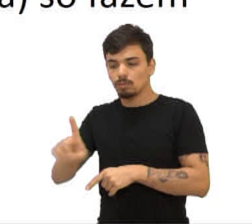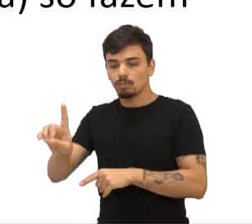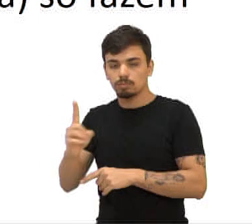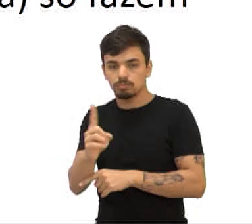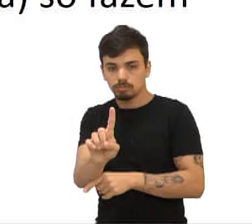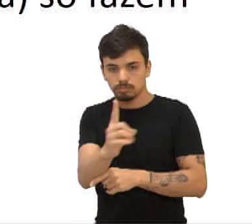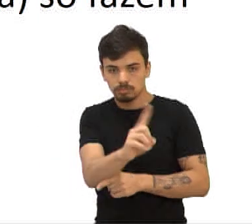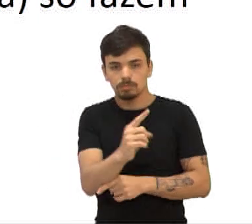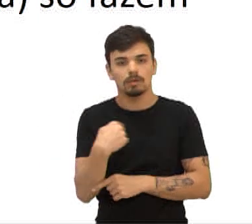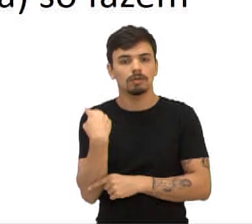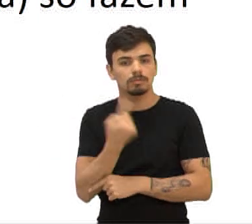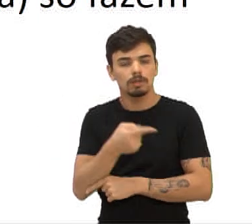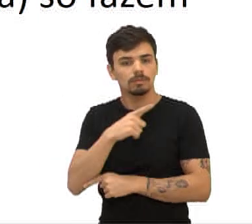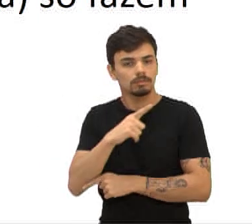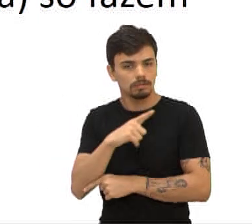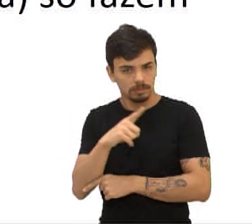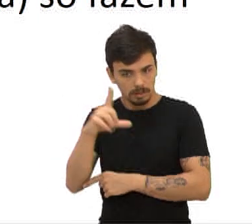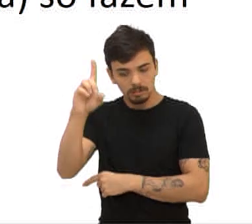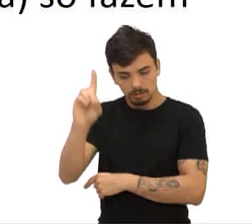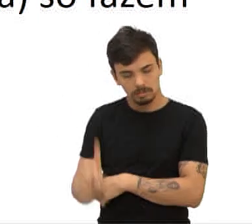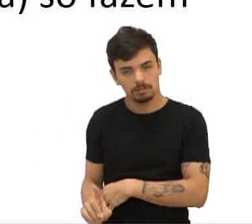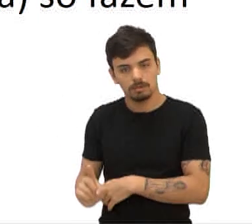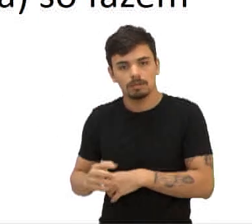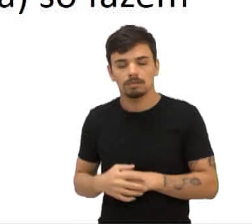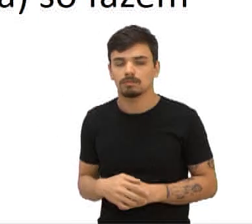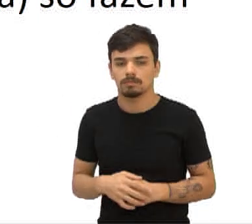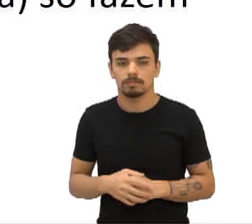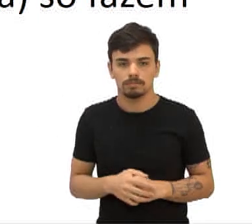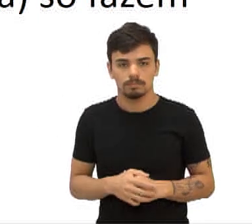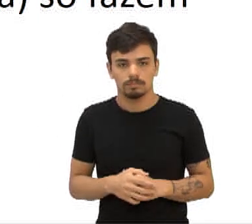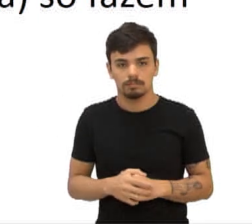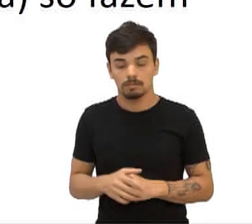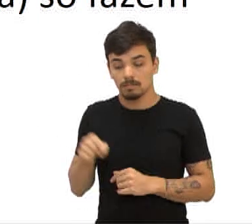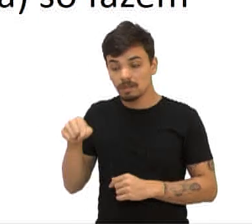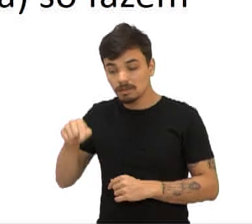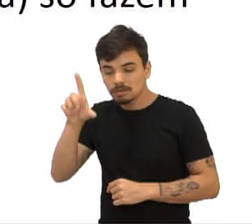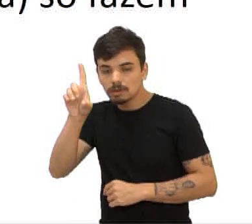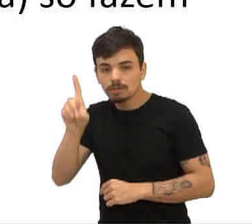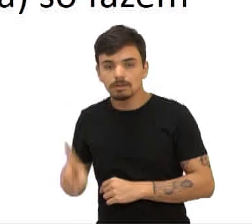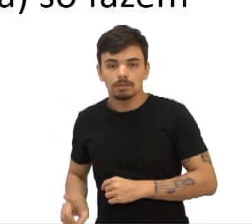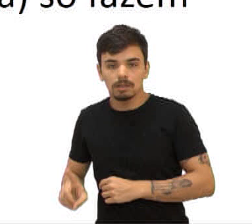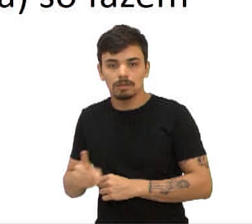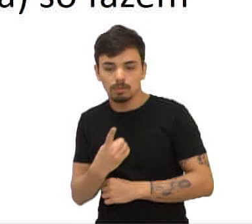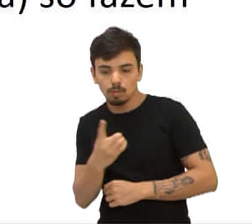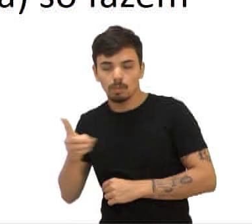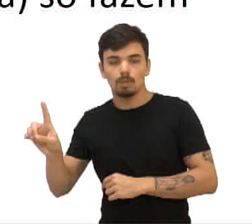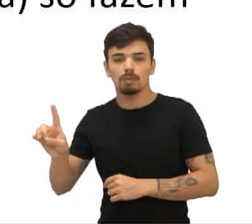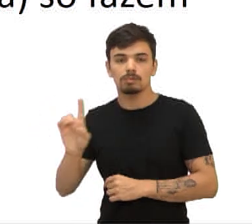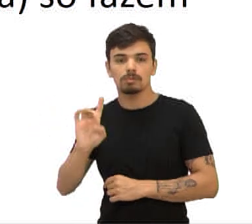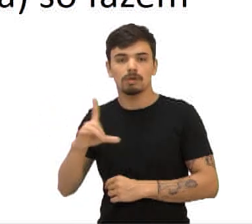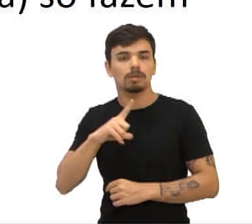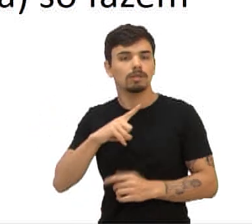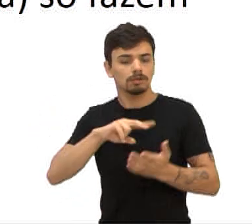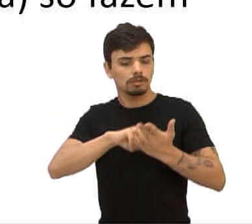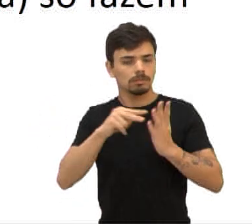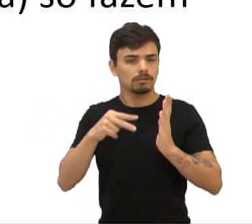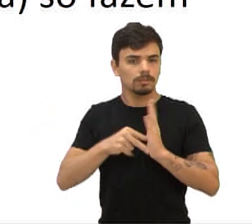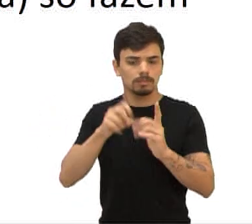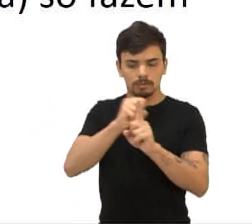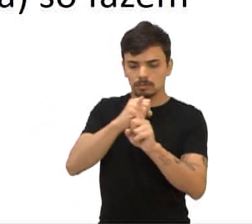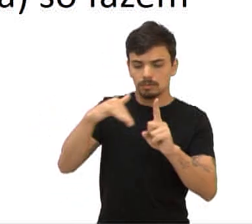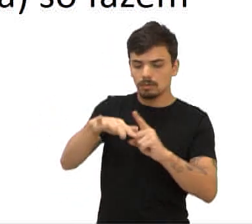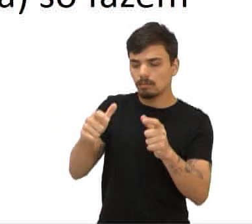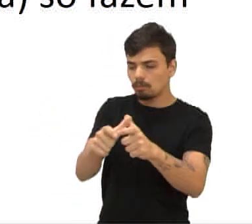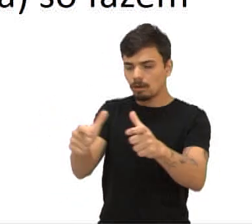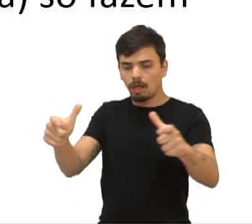nós somos portadores de direitos. Estes direitos individuais só fazem sentido numa sociedade mais